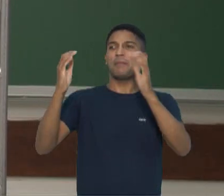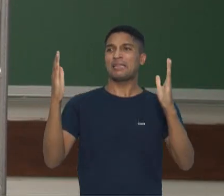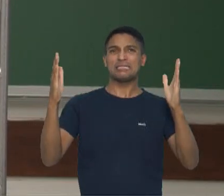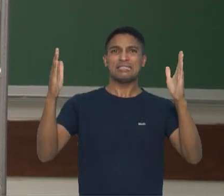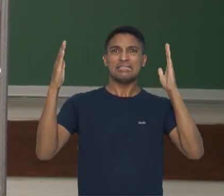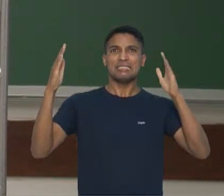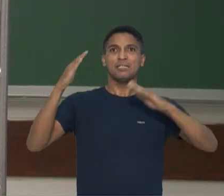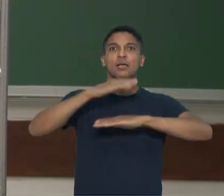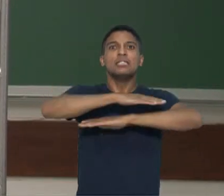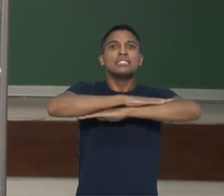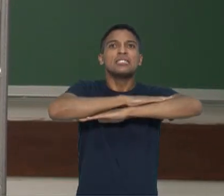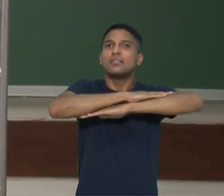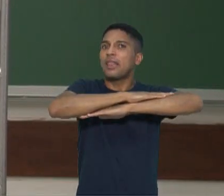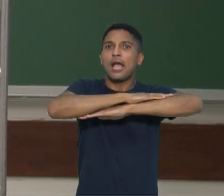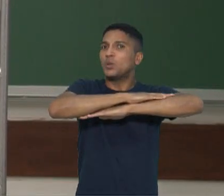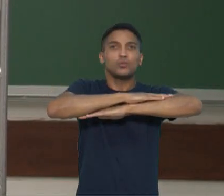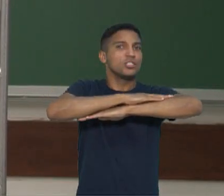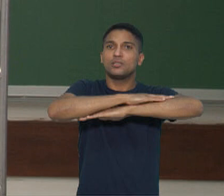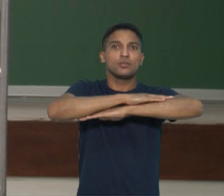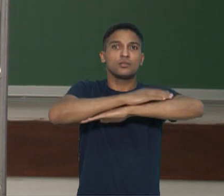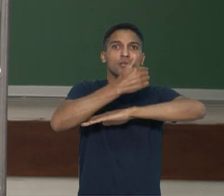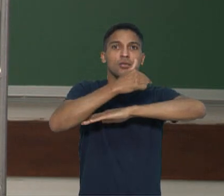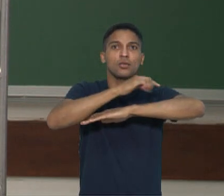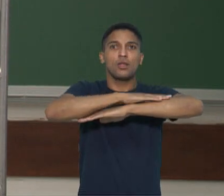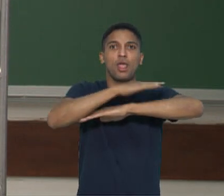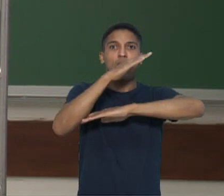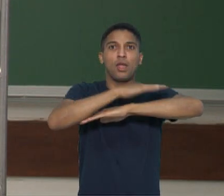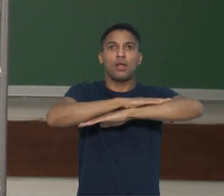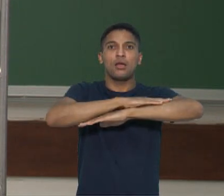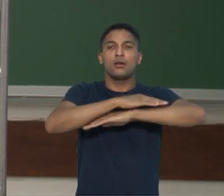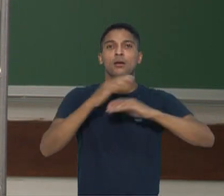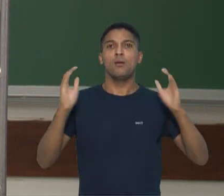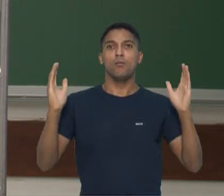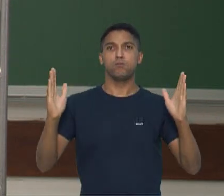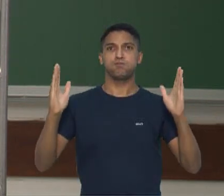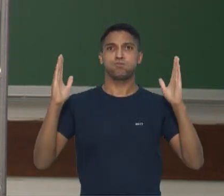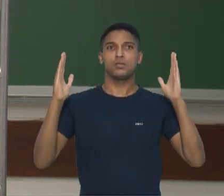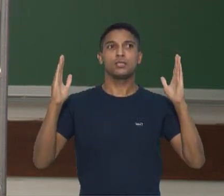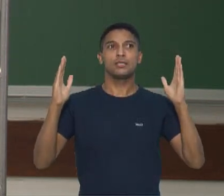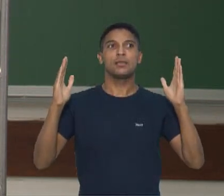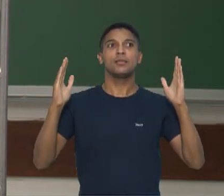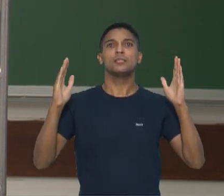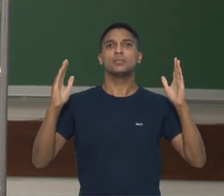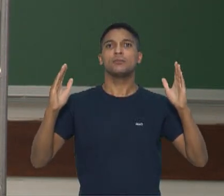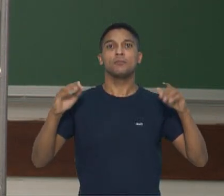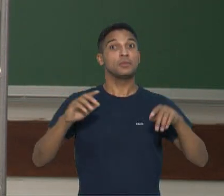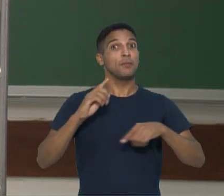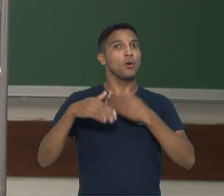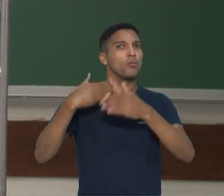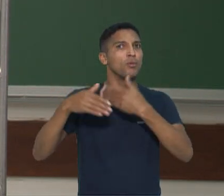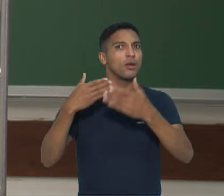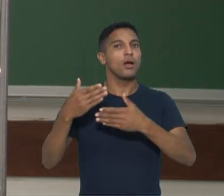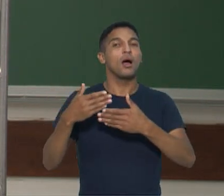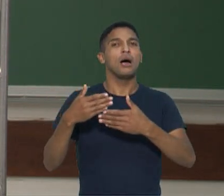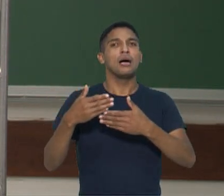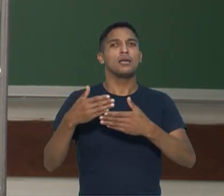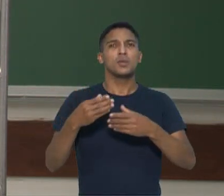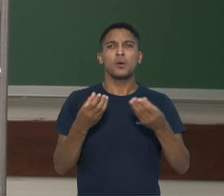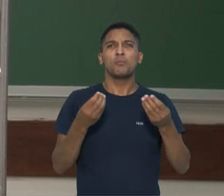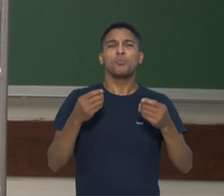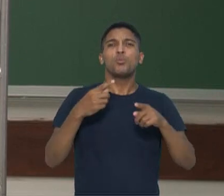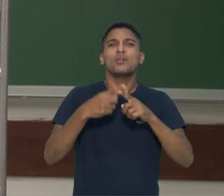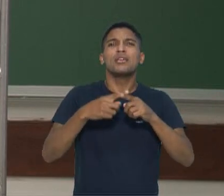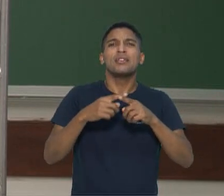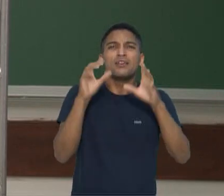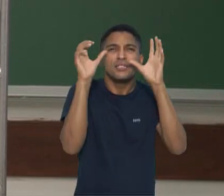os pilares para isso, né? E as igrejas eram bem longas, apontando para o céu. E para que não ficasse tão escuro lá dentro,